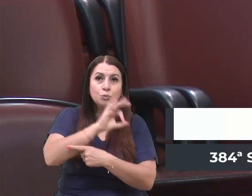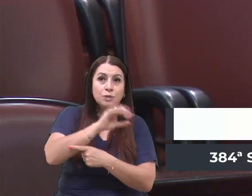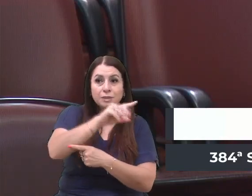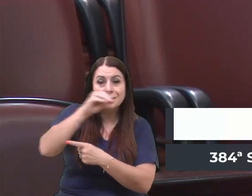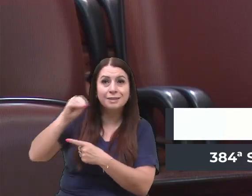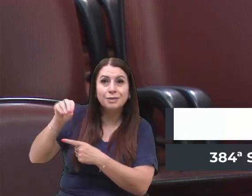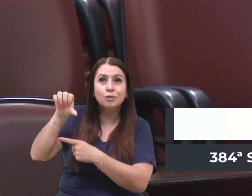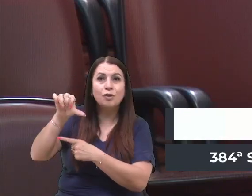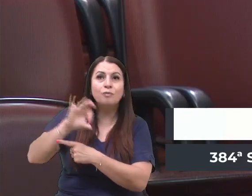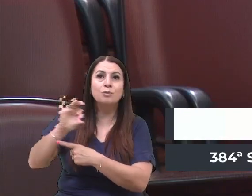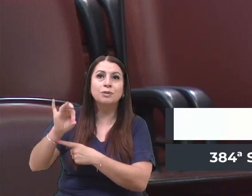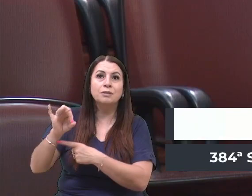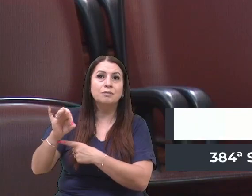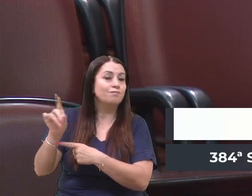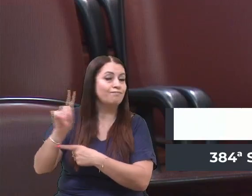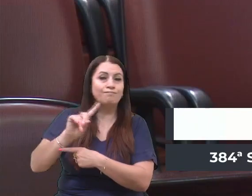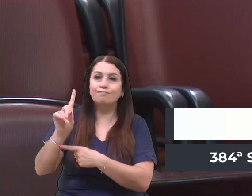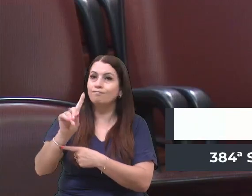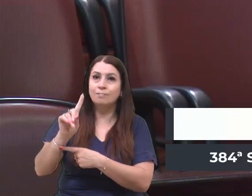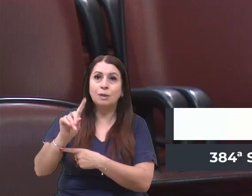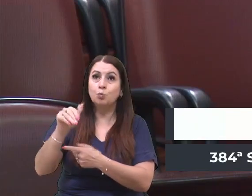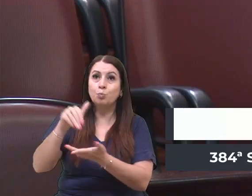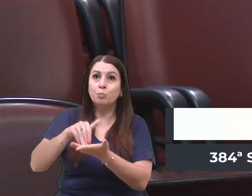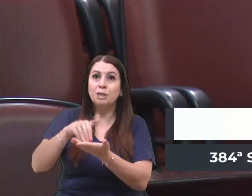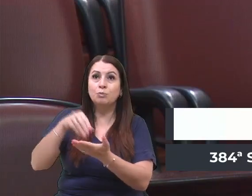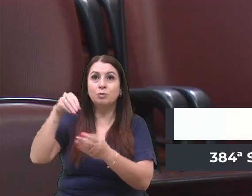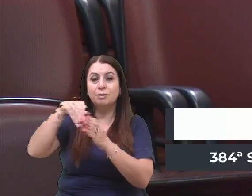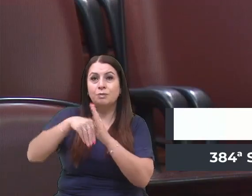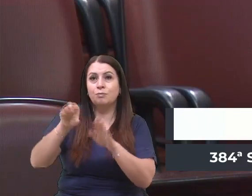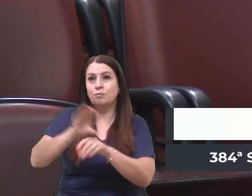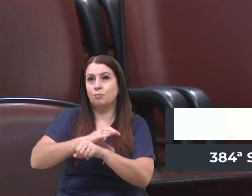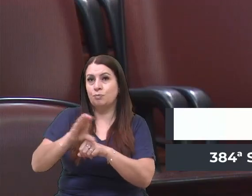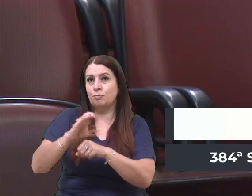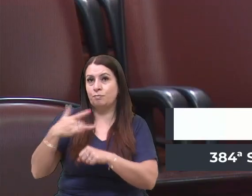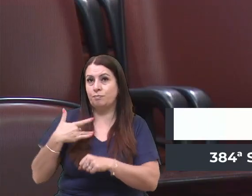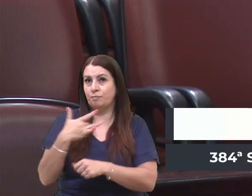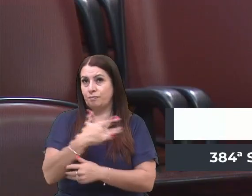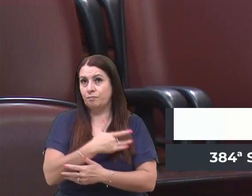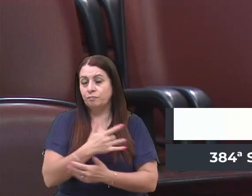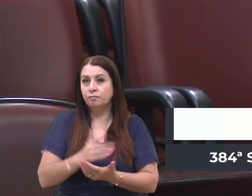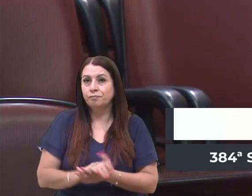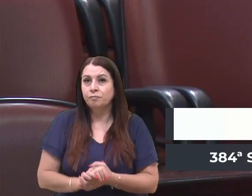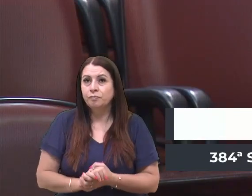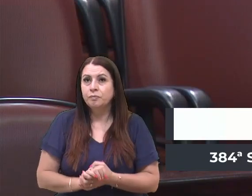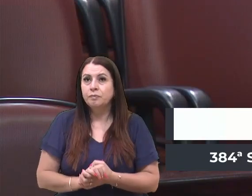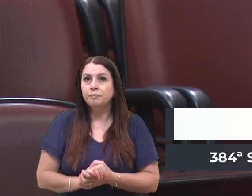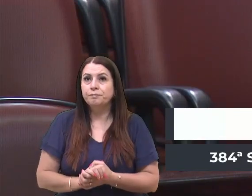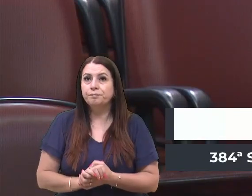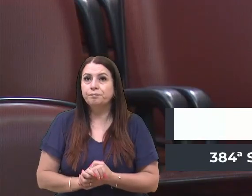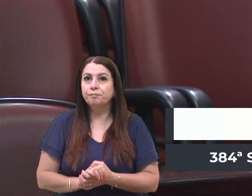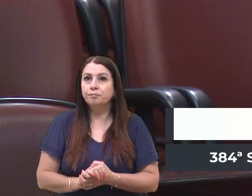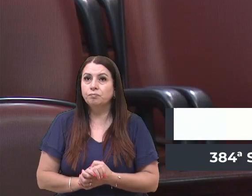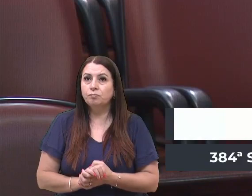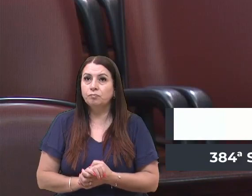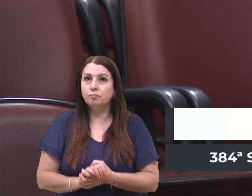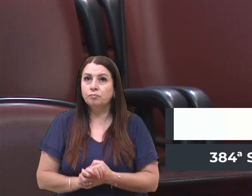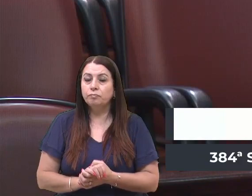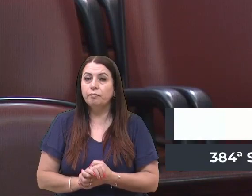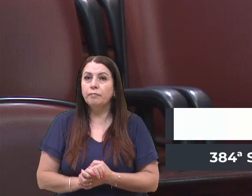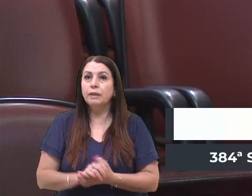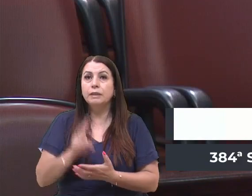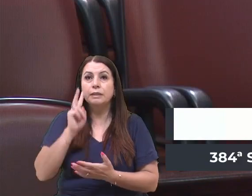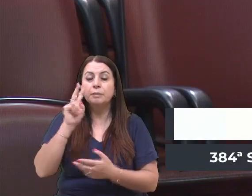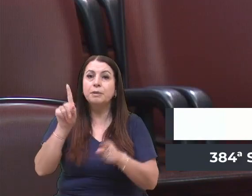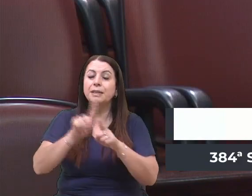9%. Não está passando o mínimo constitucional para a saúde. Outra, tem que readequar o